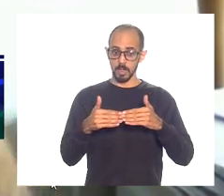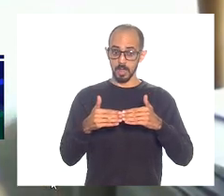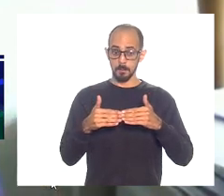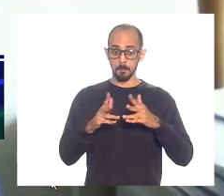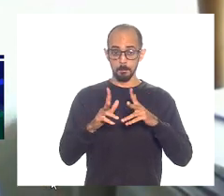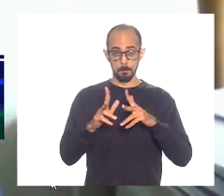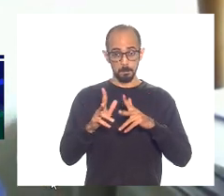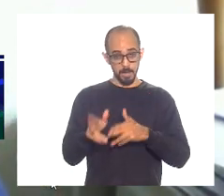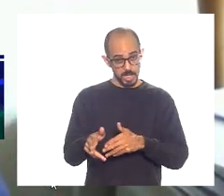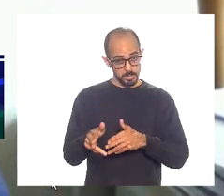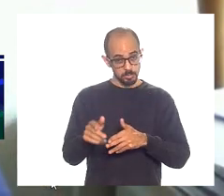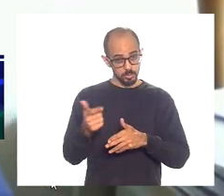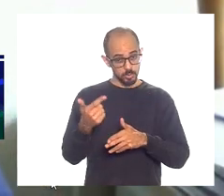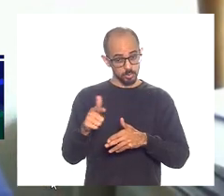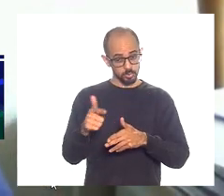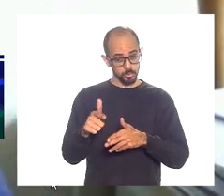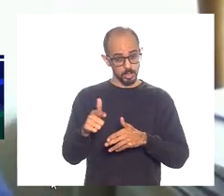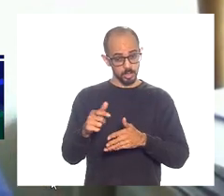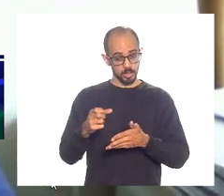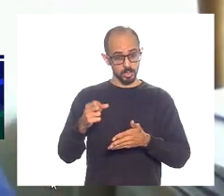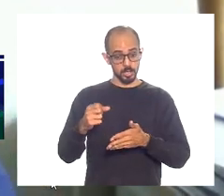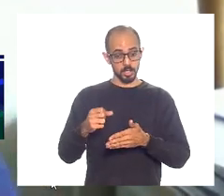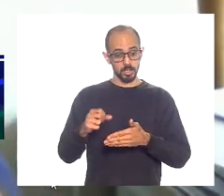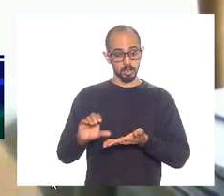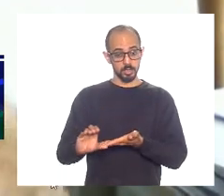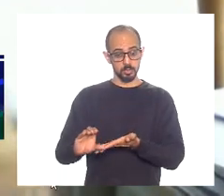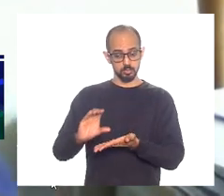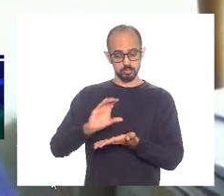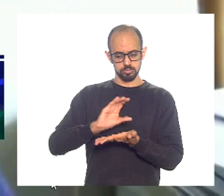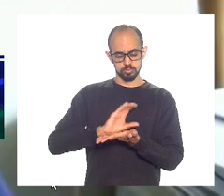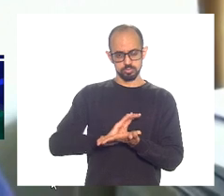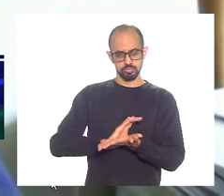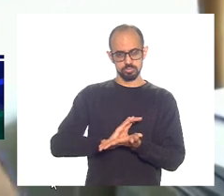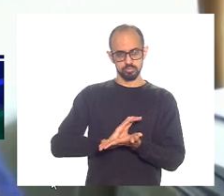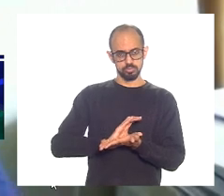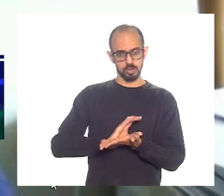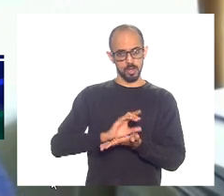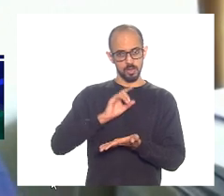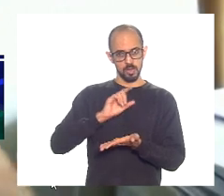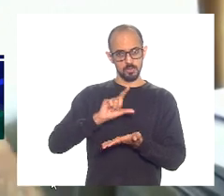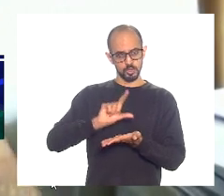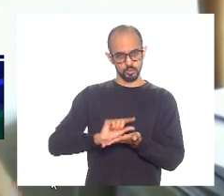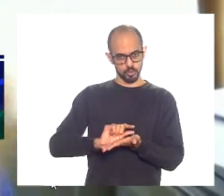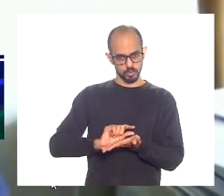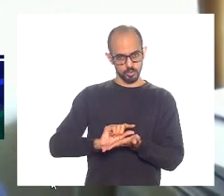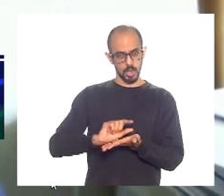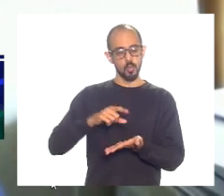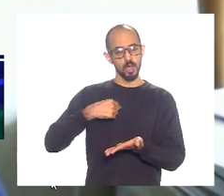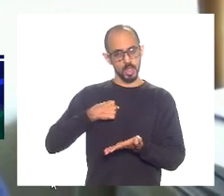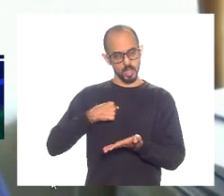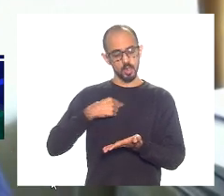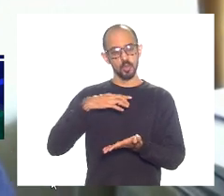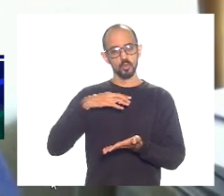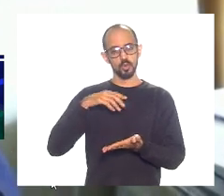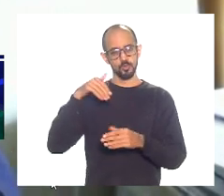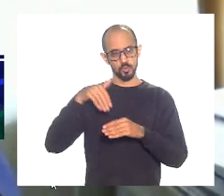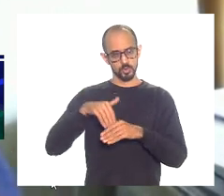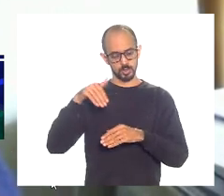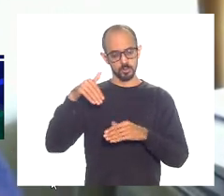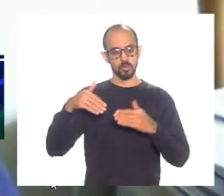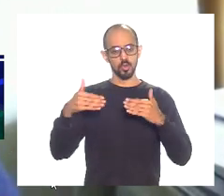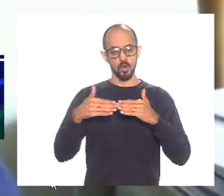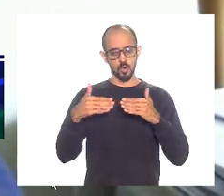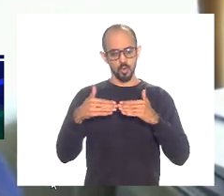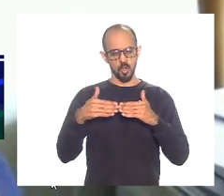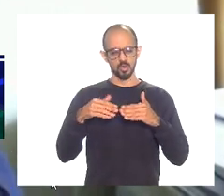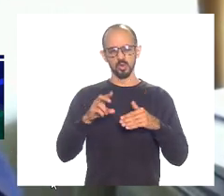vendo o impacto na receita, nem tampouco os aspectos econômicos, estou votando favorável, com